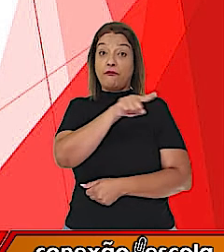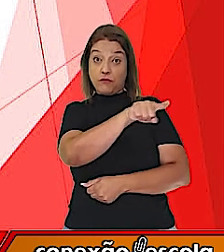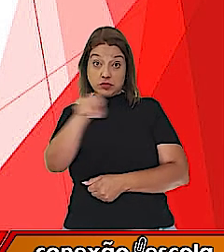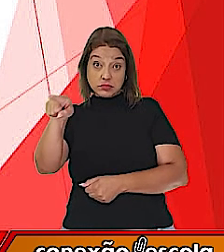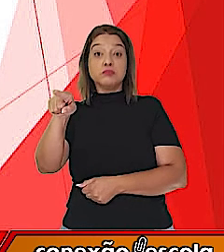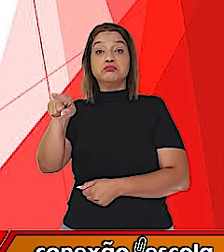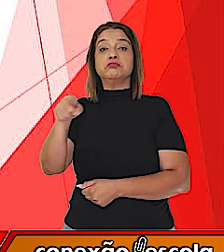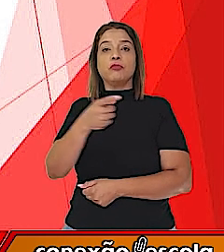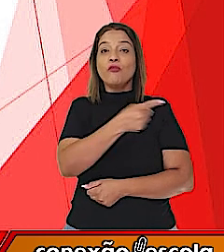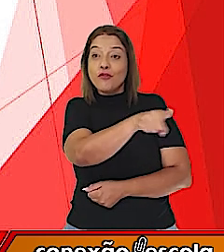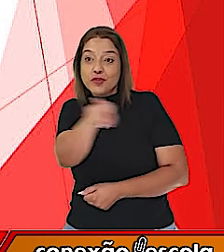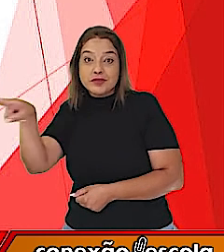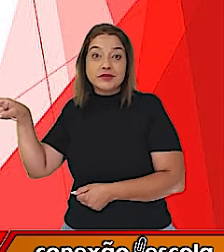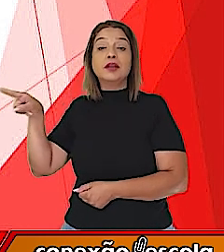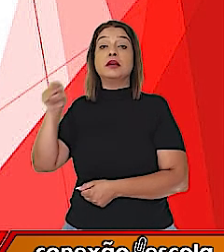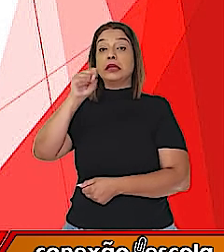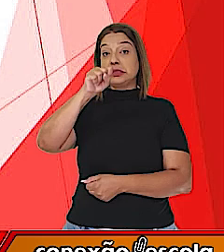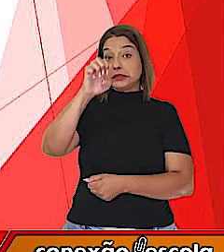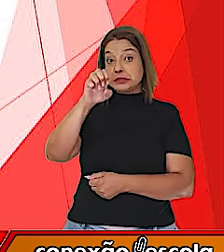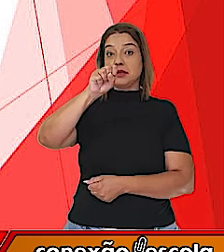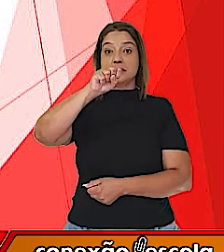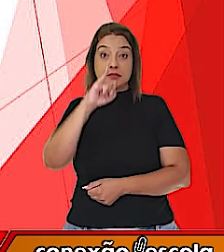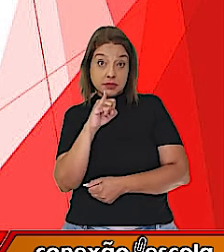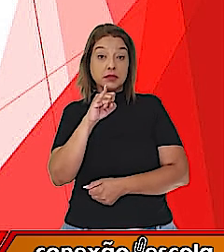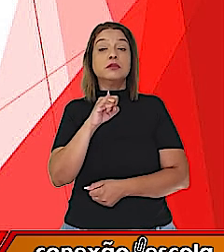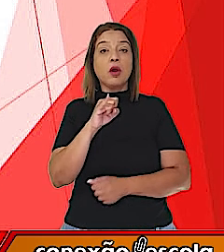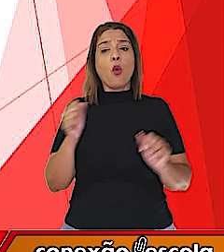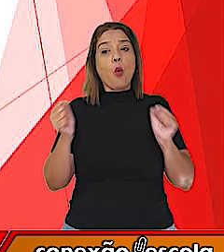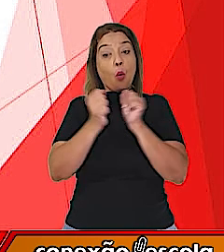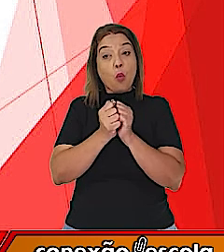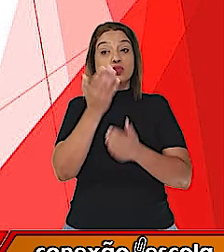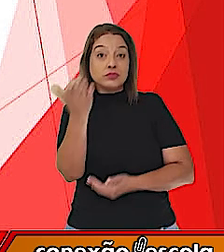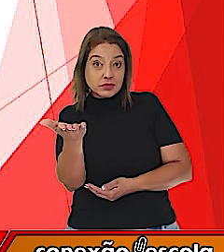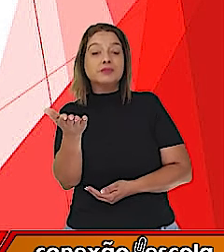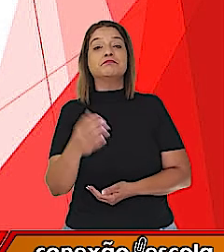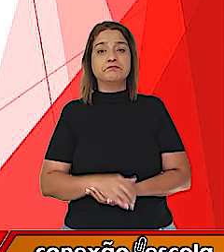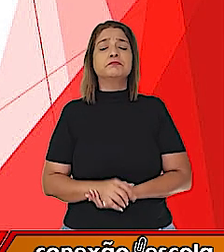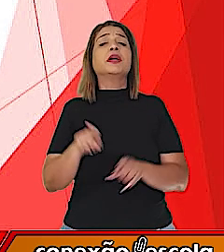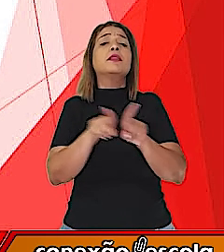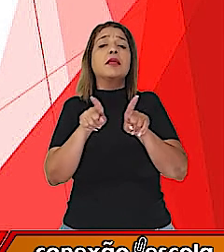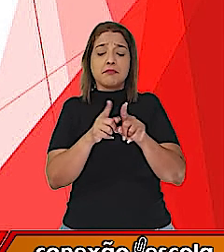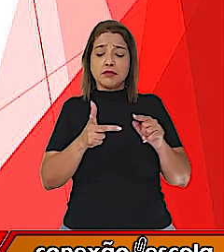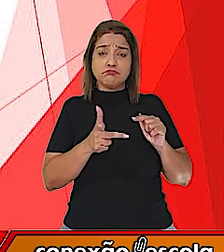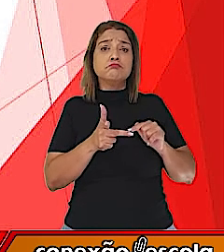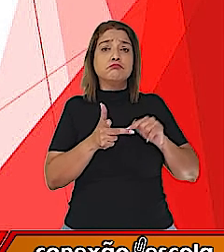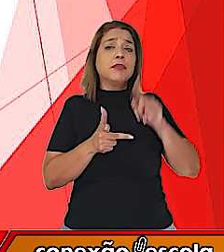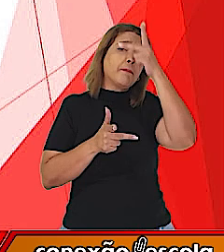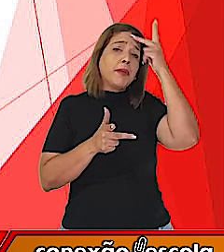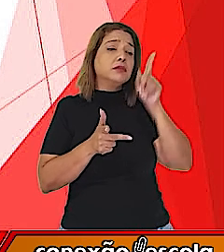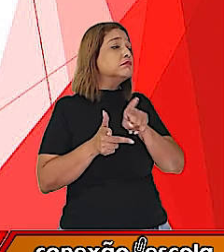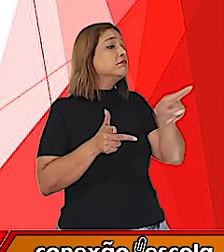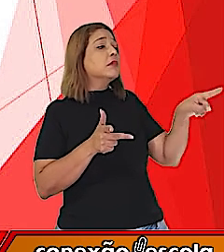vocês, se, si, consigo. E também o com quem se fala, usado